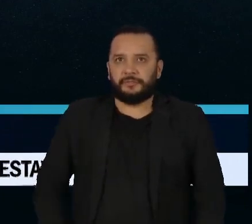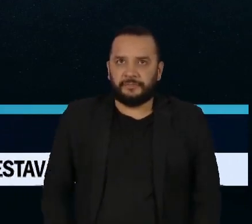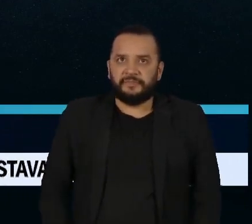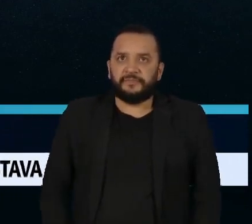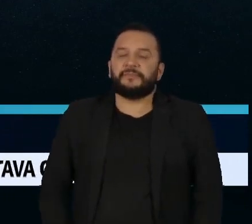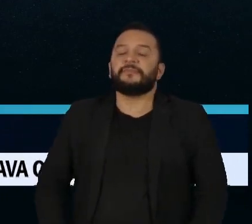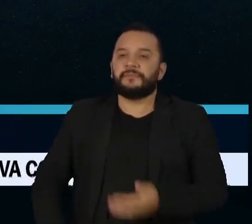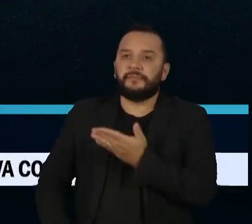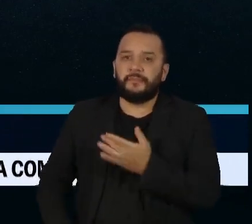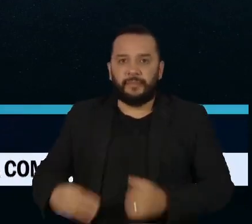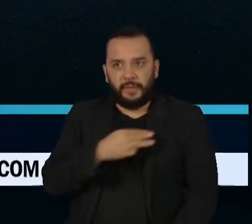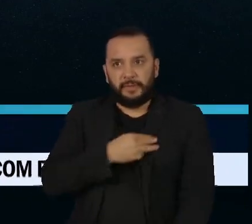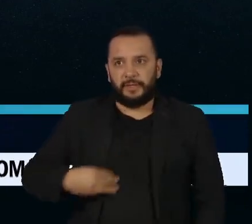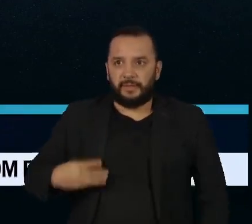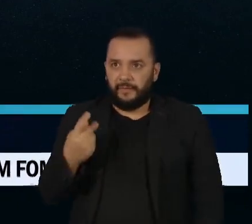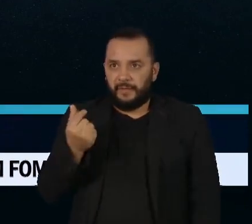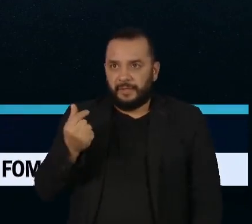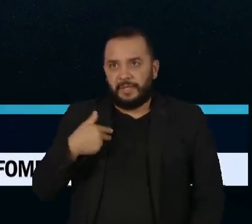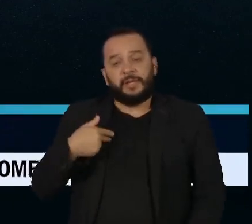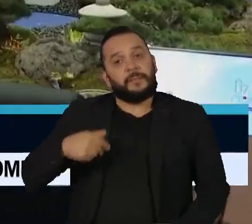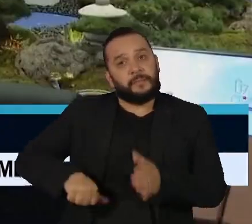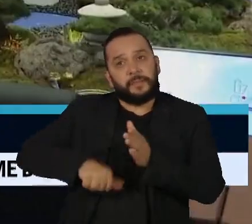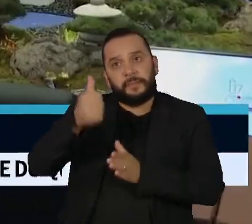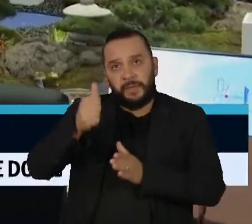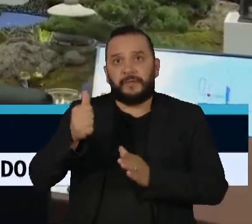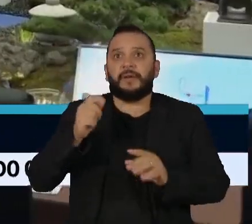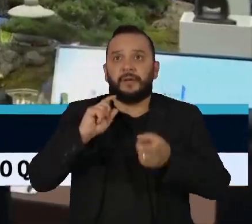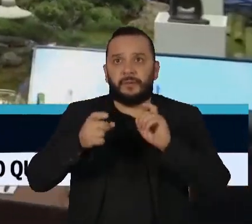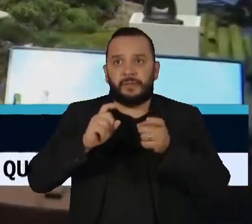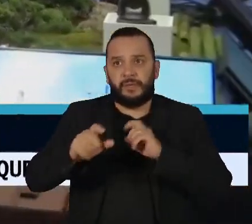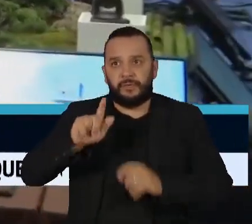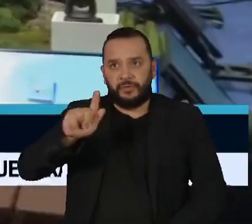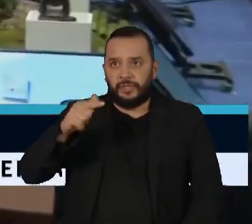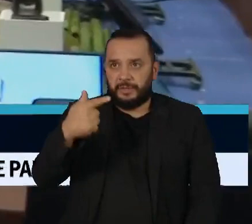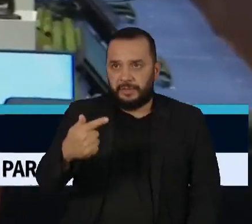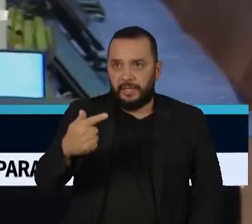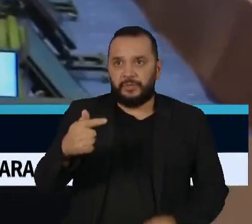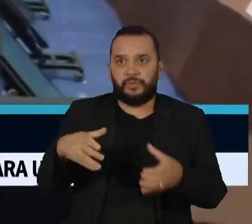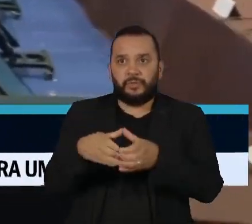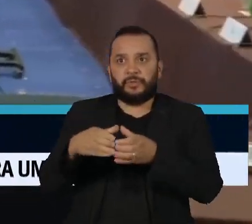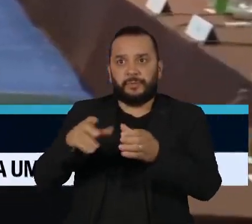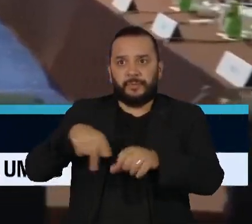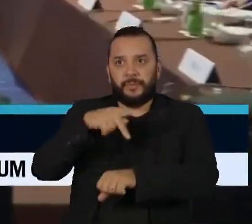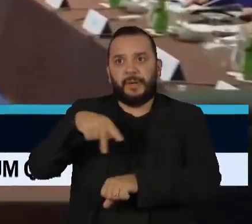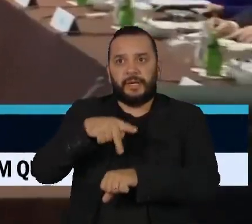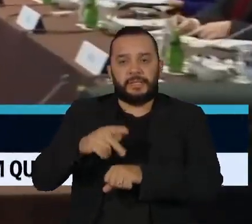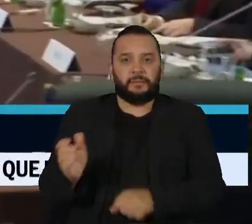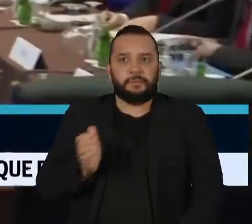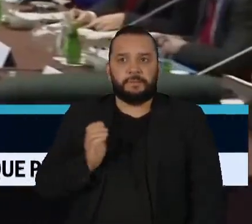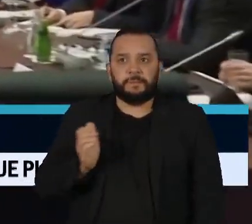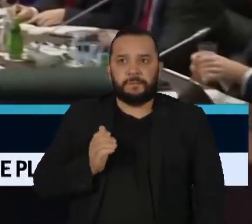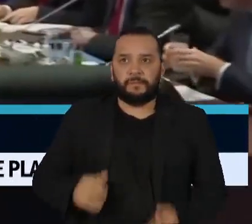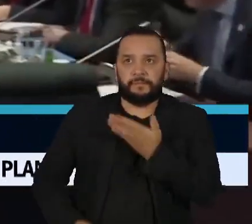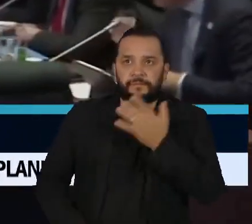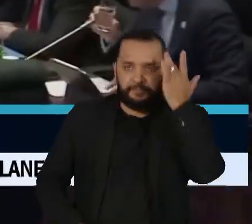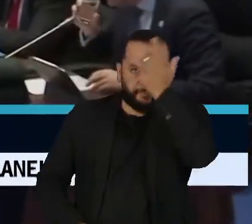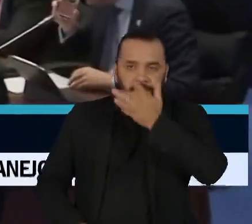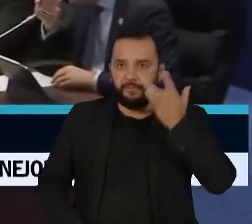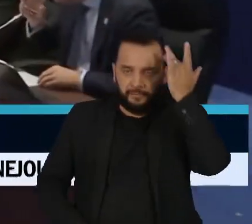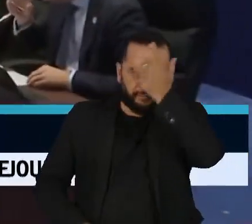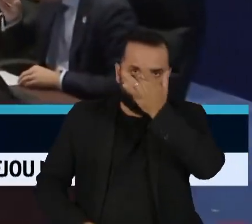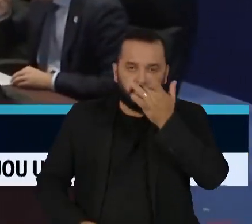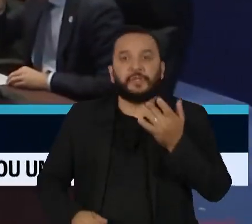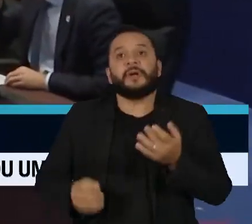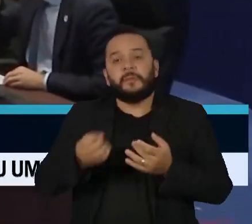de um ministro da Fazenda brasileiro na reunião do G7, o grupo dos países ricos, Fernando Haddad defendeu a aproximação do bloco